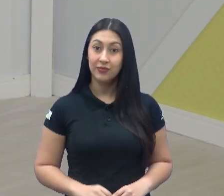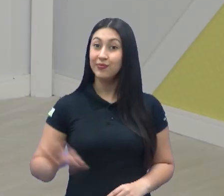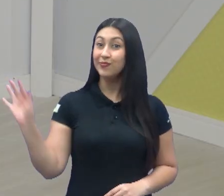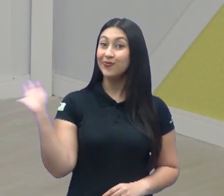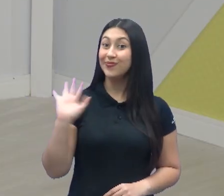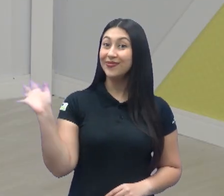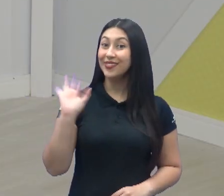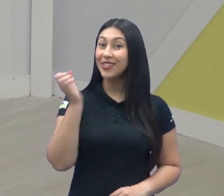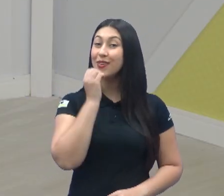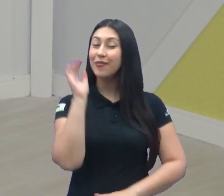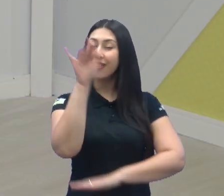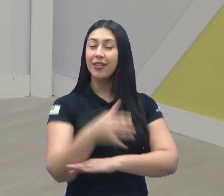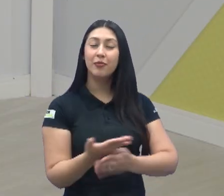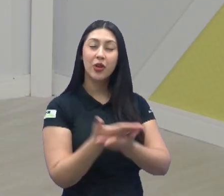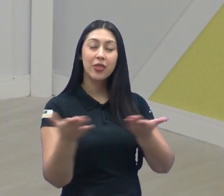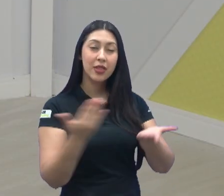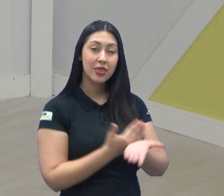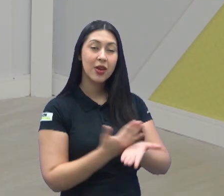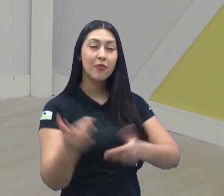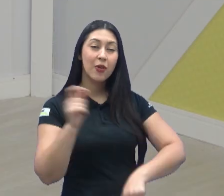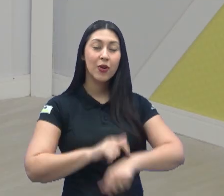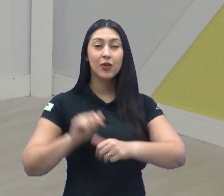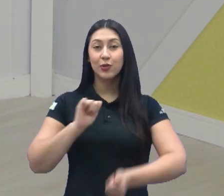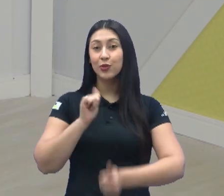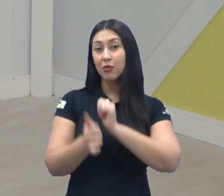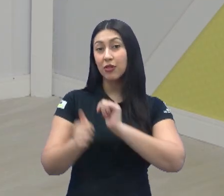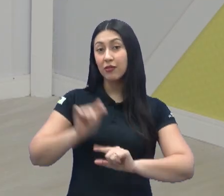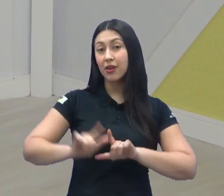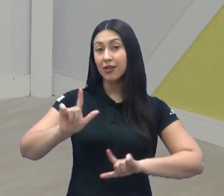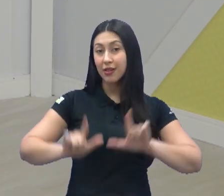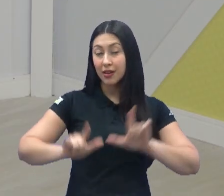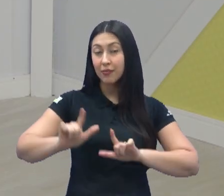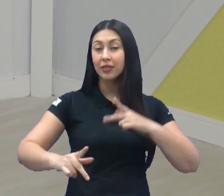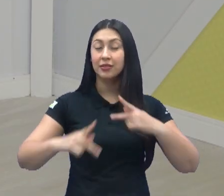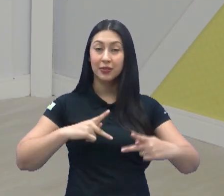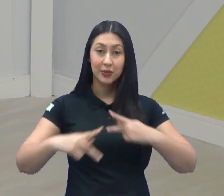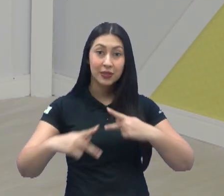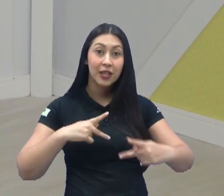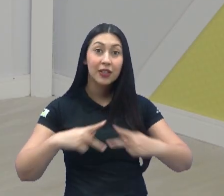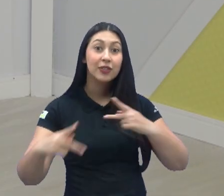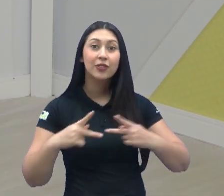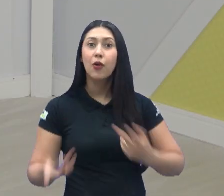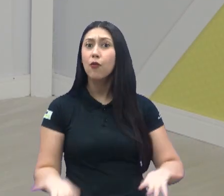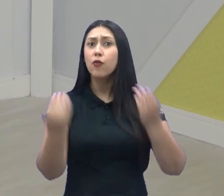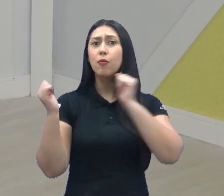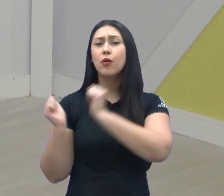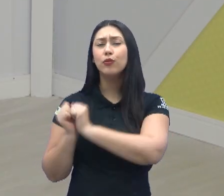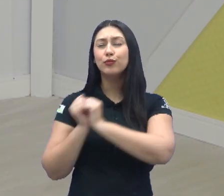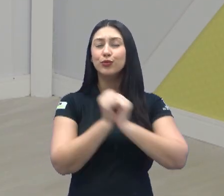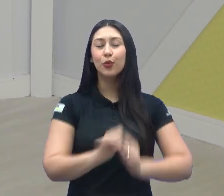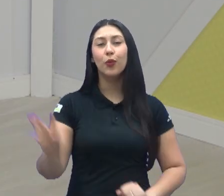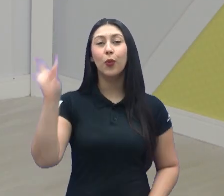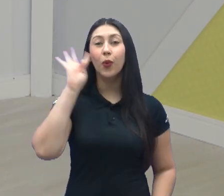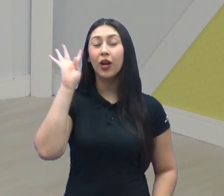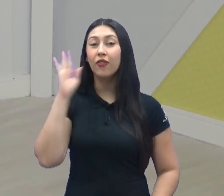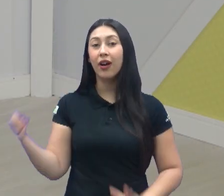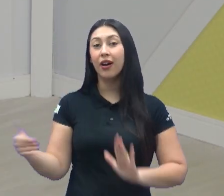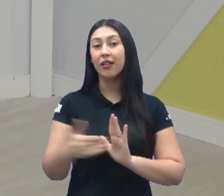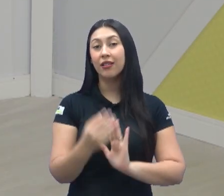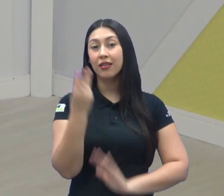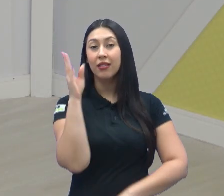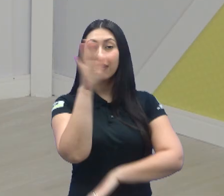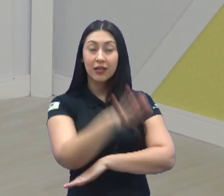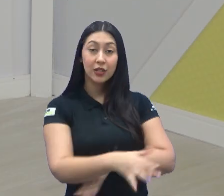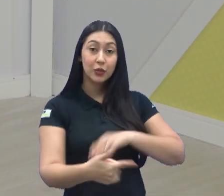uma boa tarde para você. Tá começando a Hora do Esporte aqui na tela da TV Câmara de São José dos Campos. Vamos juntos nesta quarta-feira até as 3 da tarde,